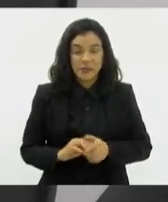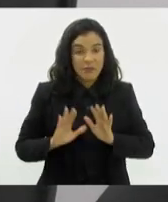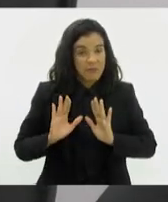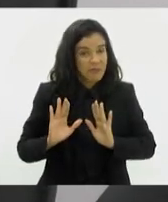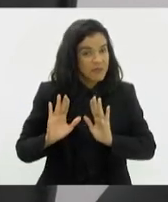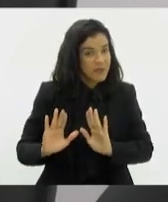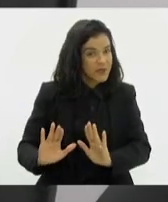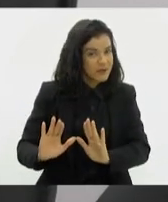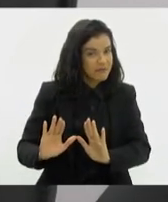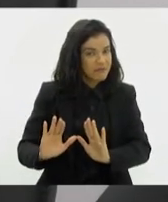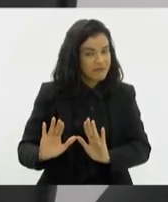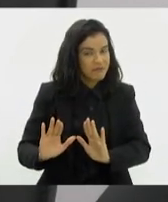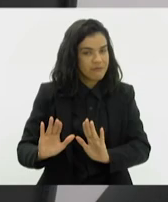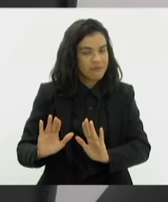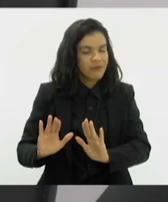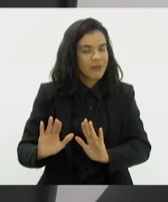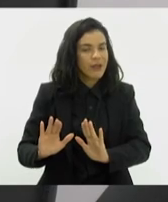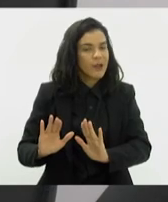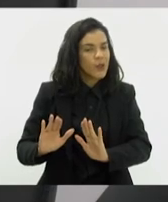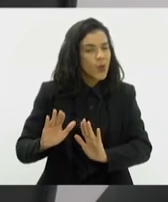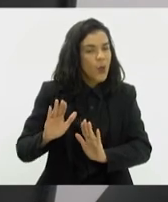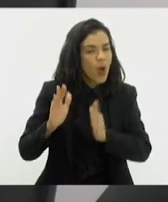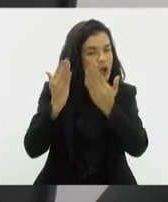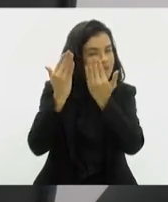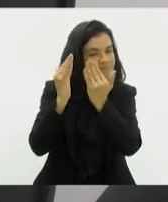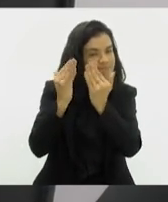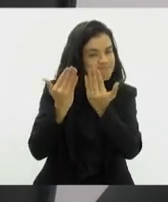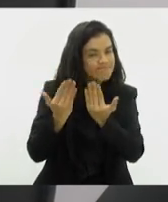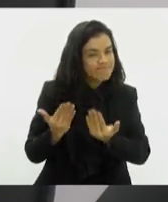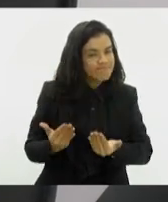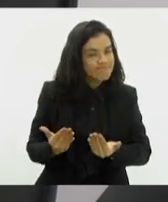Mas, isso numa análise muito